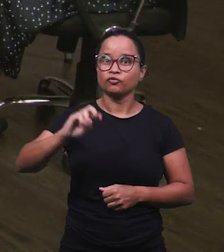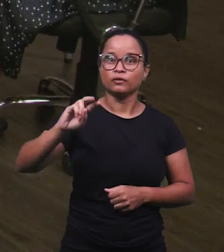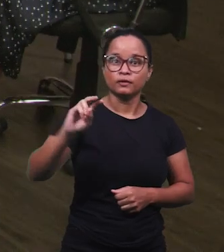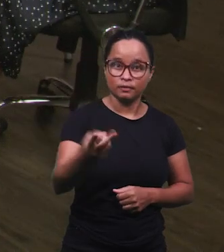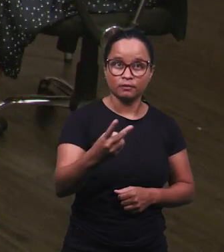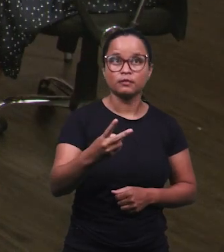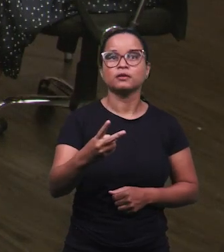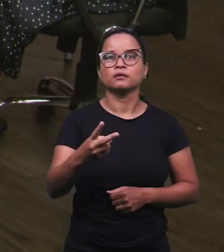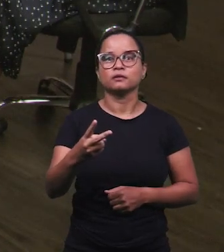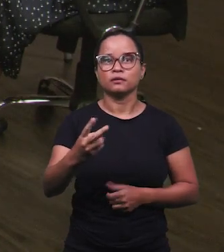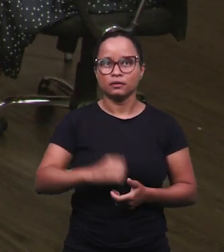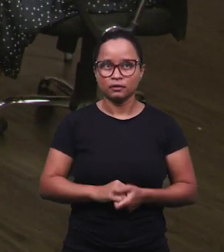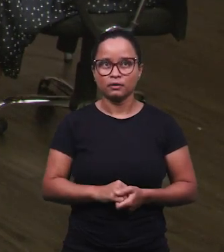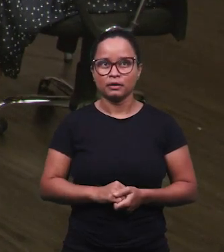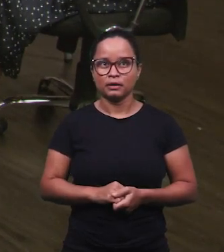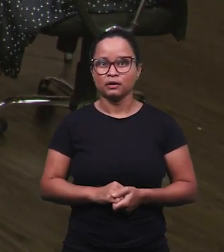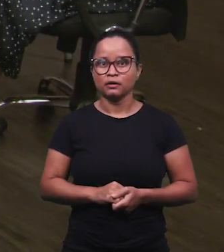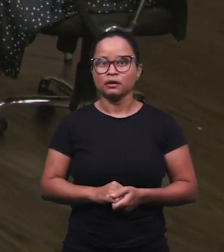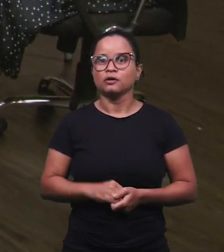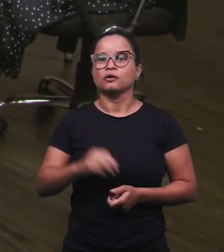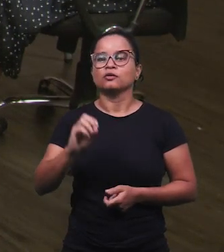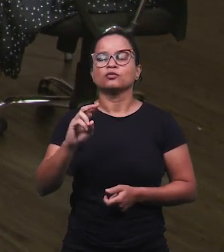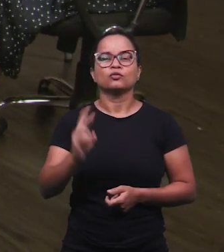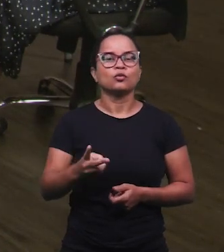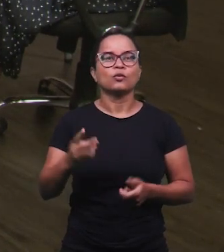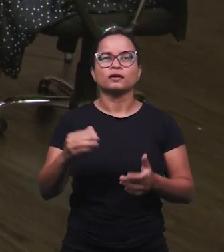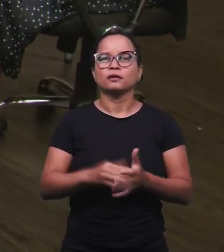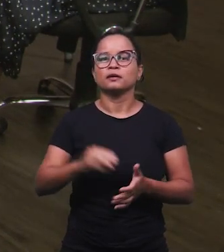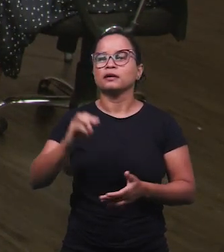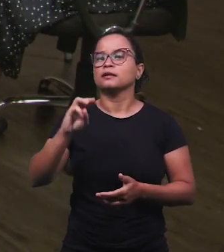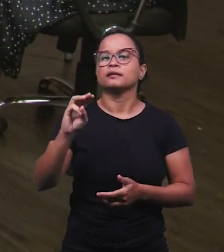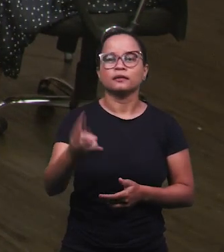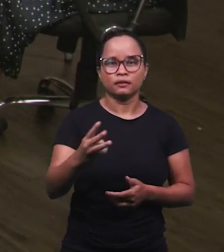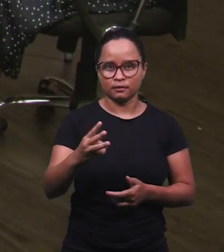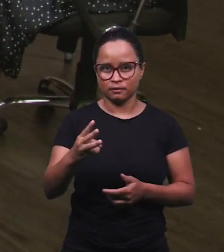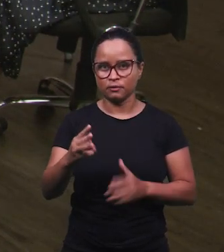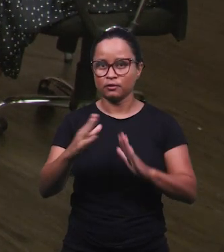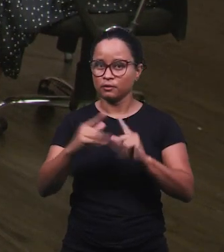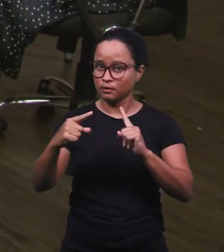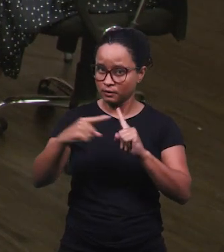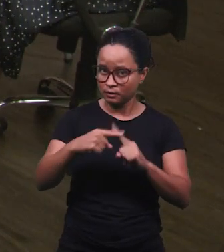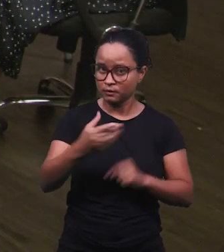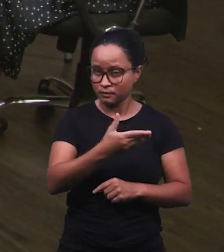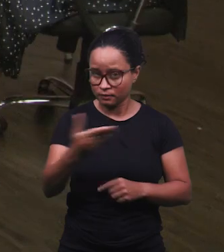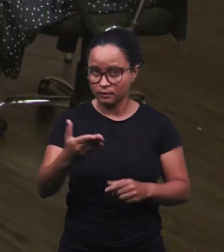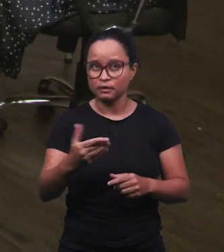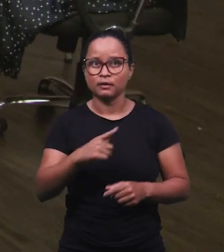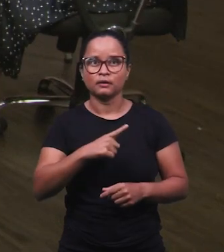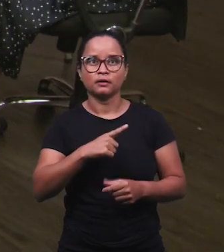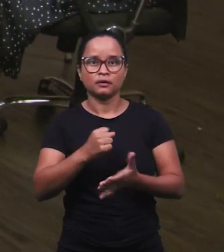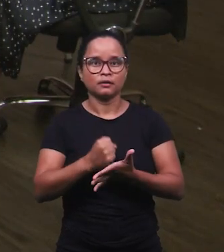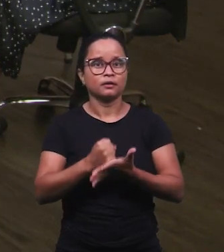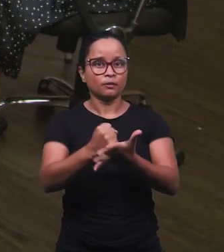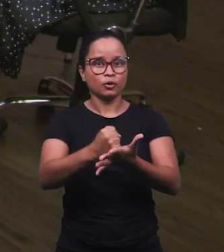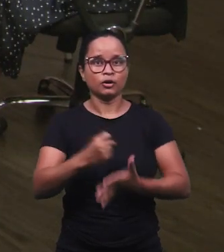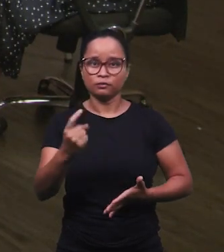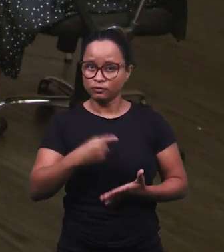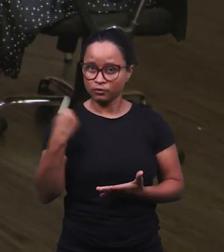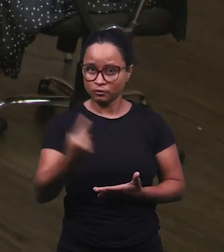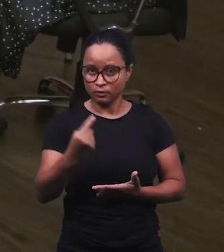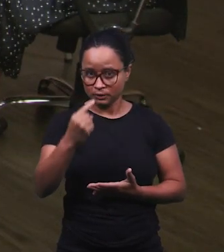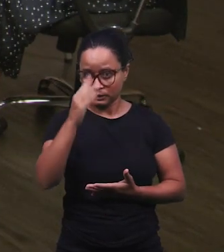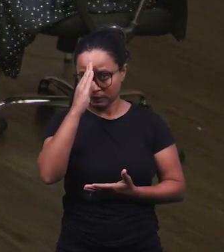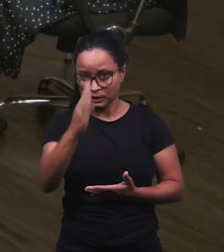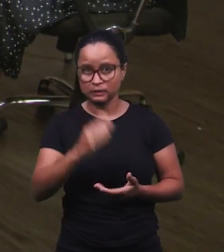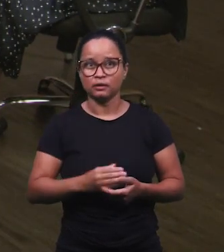contas. De 2 para 3 mil igrejas que já têm contas e Sim. que são apoiadas por nós. Sim,